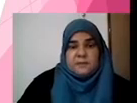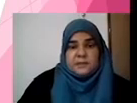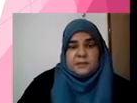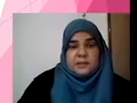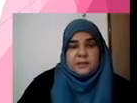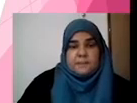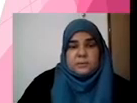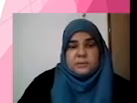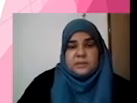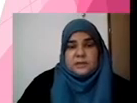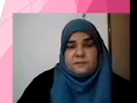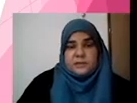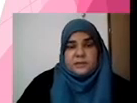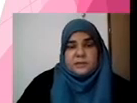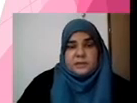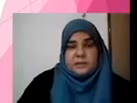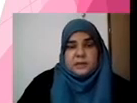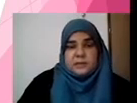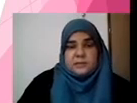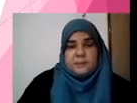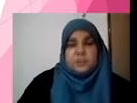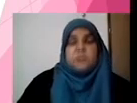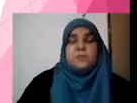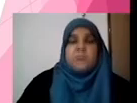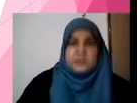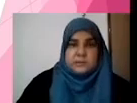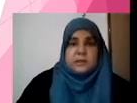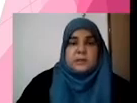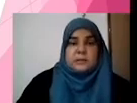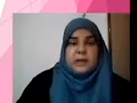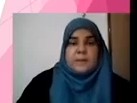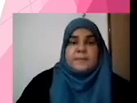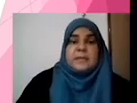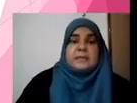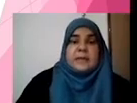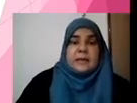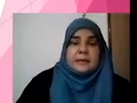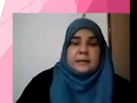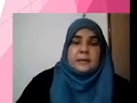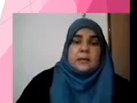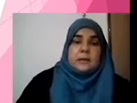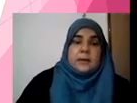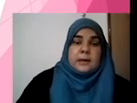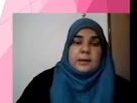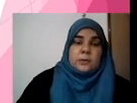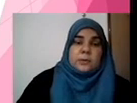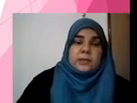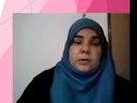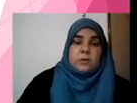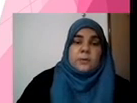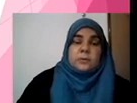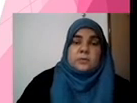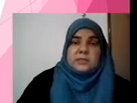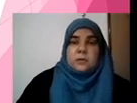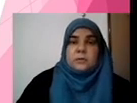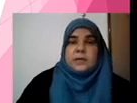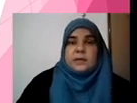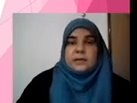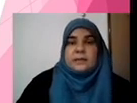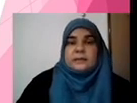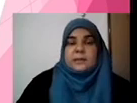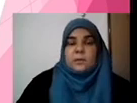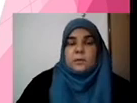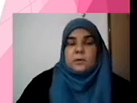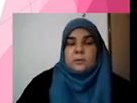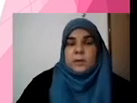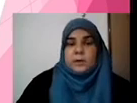seca, faço aqui, ponta seca, faço aqui, traço a partir do vértice, tá? E aí, no triângulo obtusângulo, que é